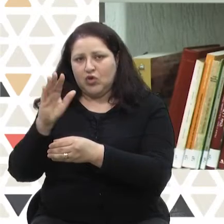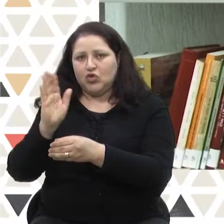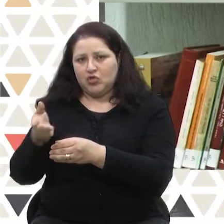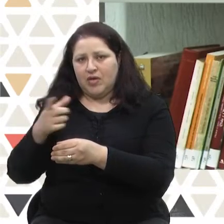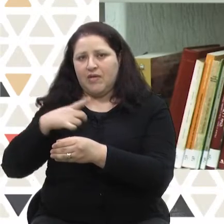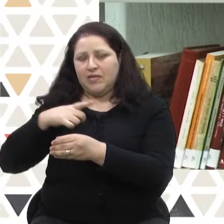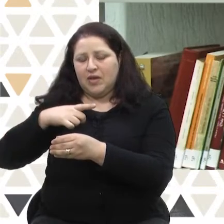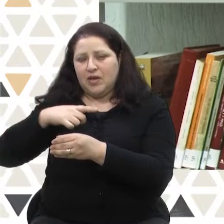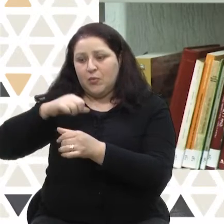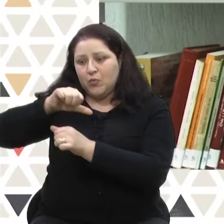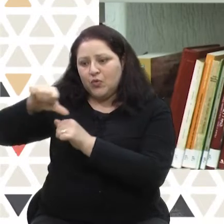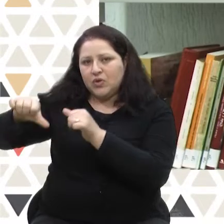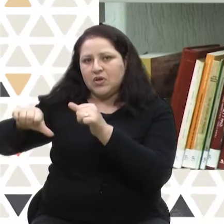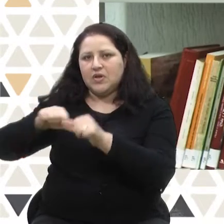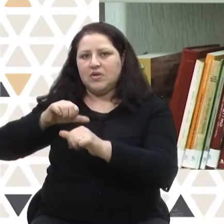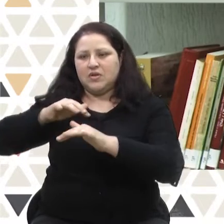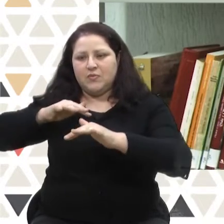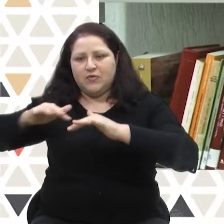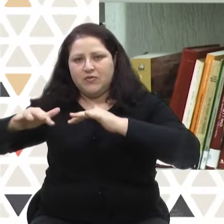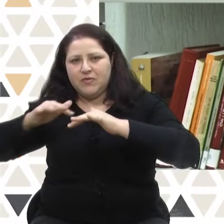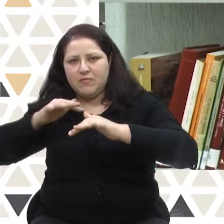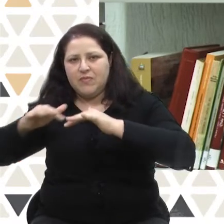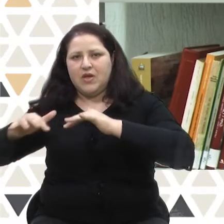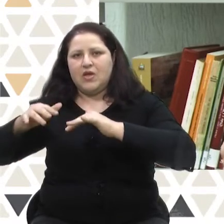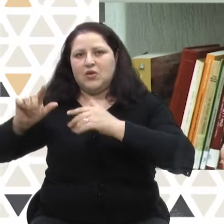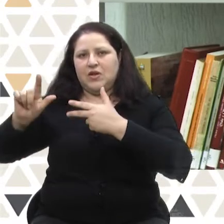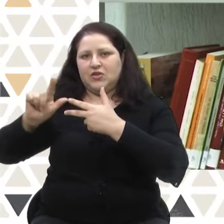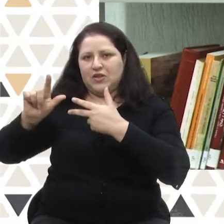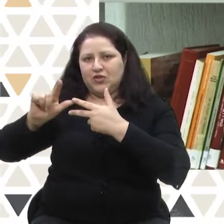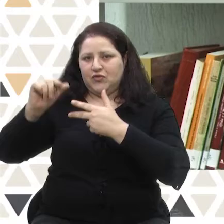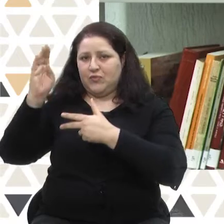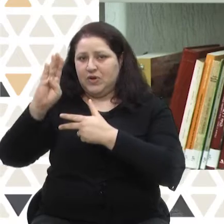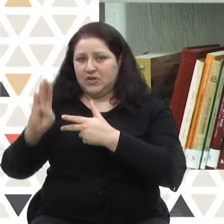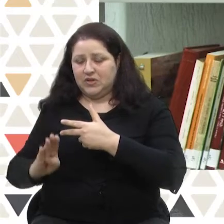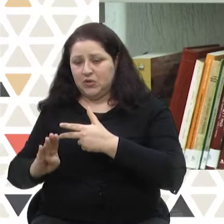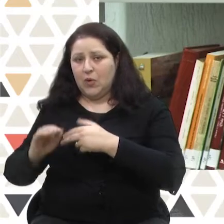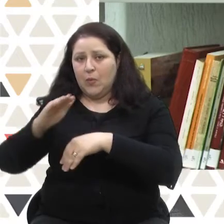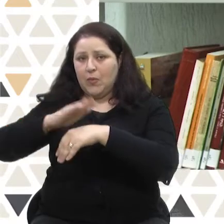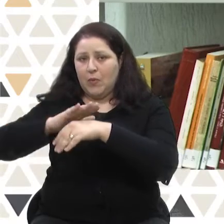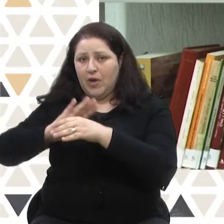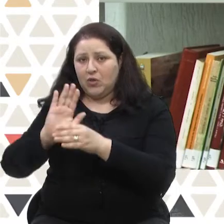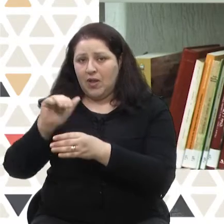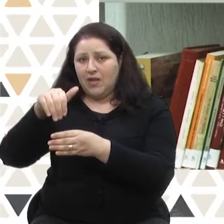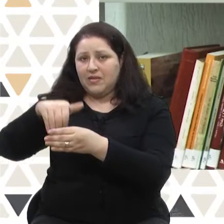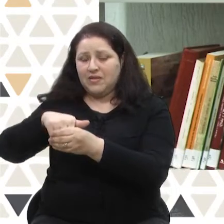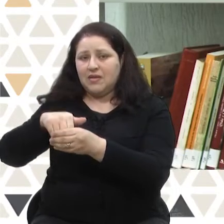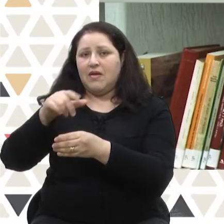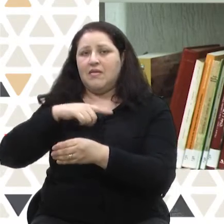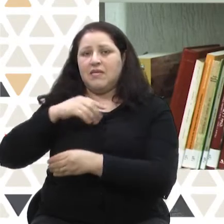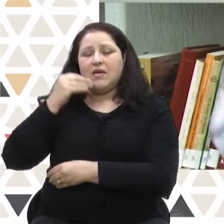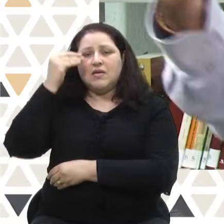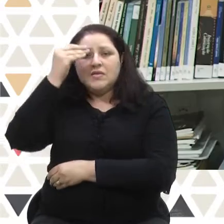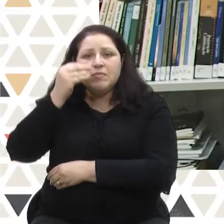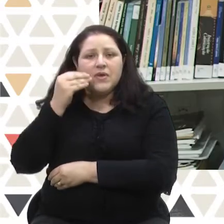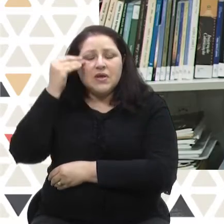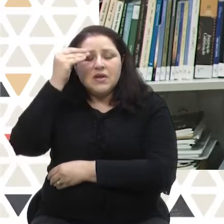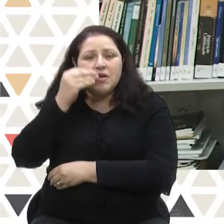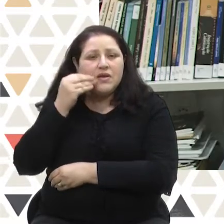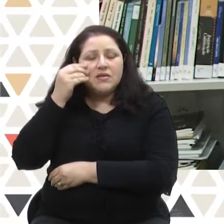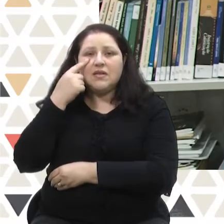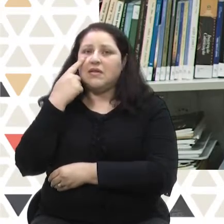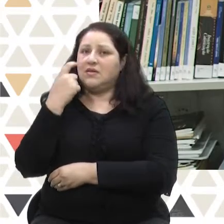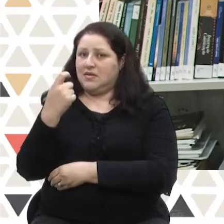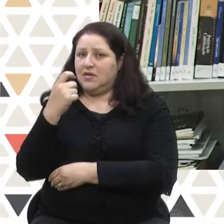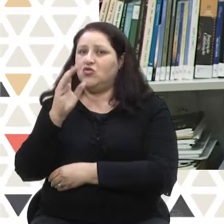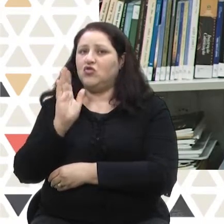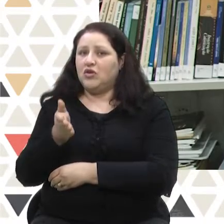Na prática, ele já interfere na dinâmica política do Brasil e do Poder Legislativo, e para as eleições nós